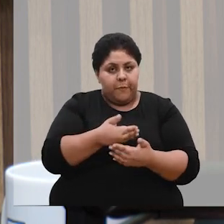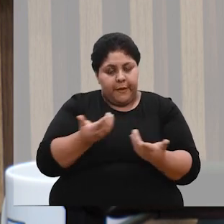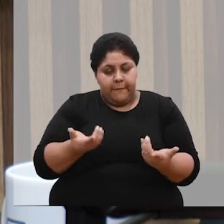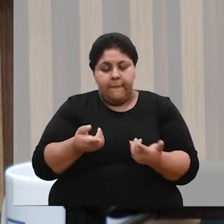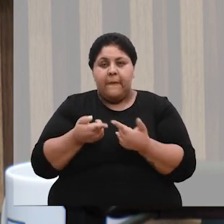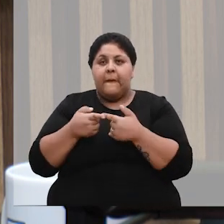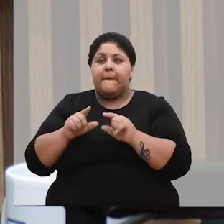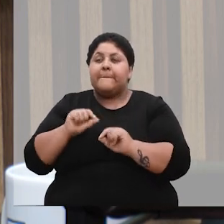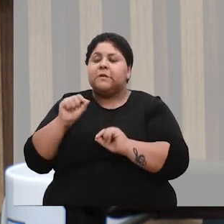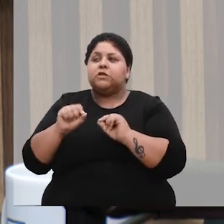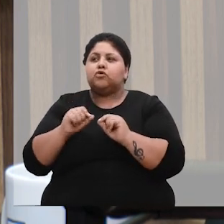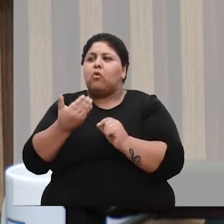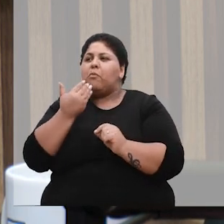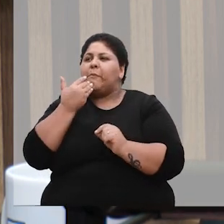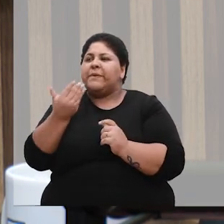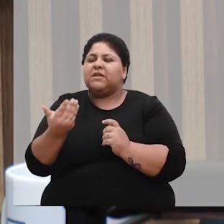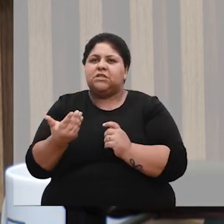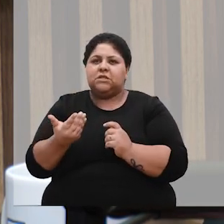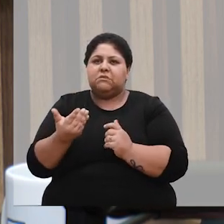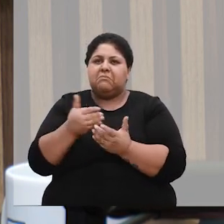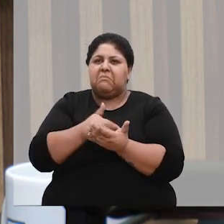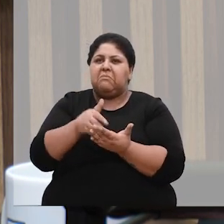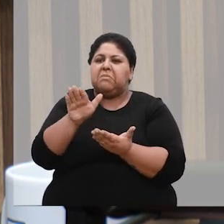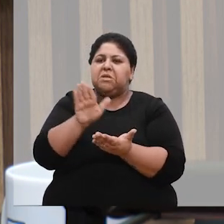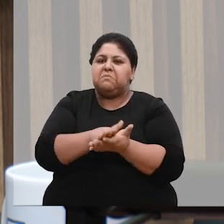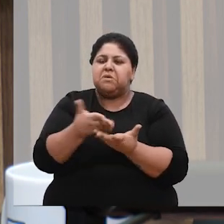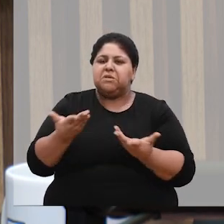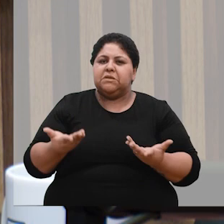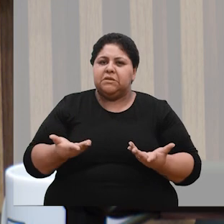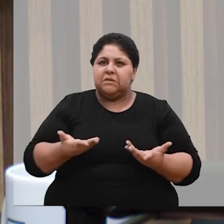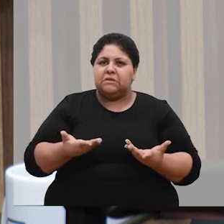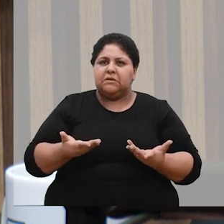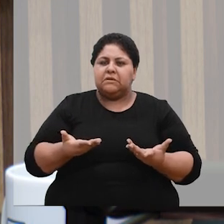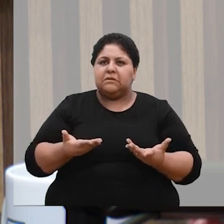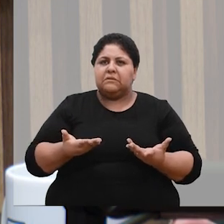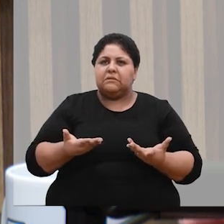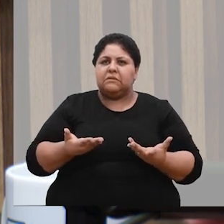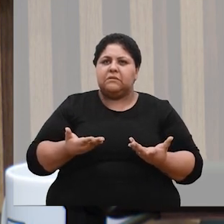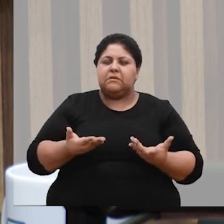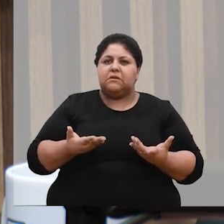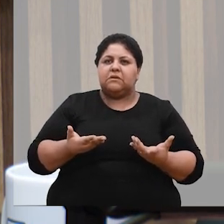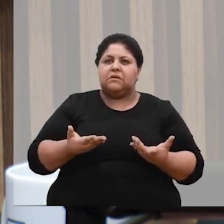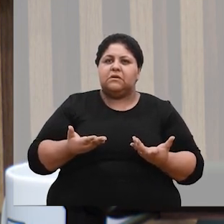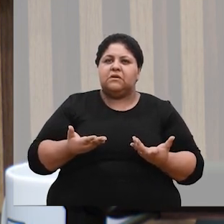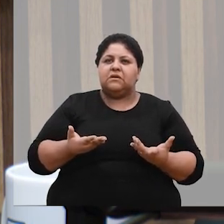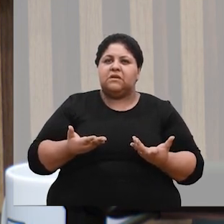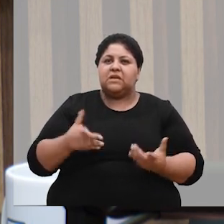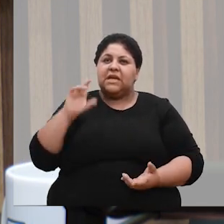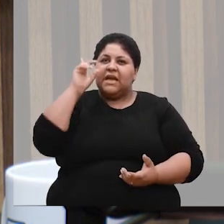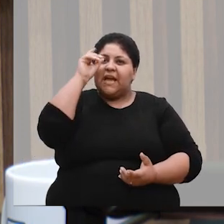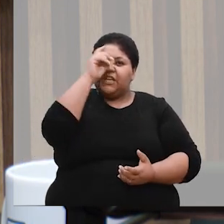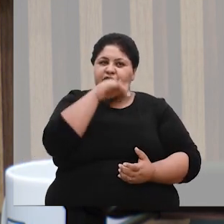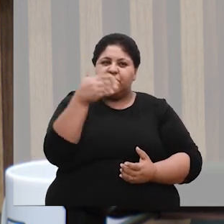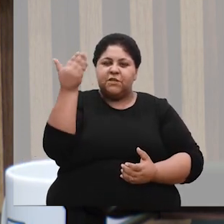de saúde do bebê. Mas como é que eu vou pedir, né? Porque daí eu vou ser demitida, porque daí eu vou ser advertida. É